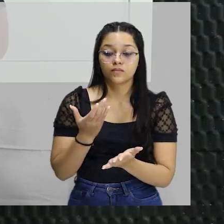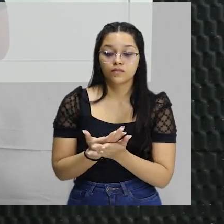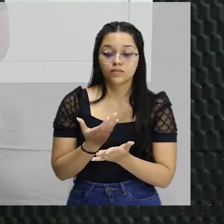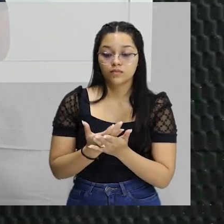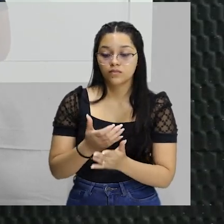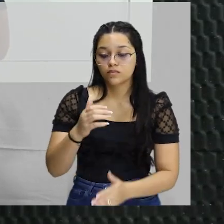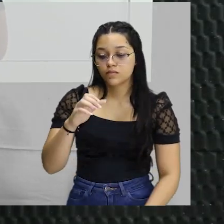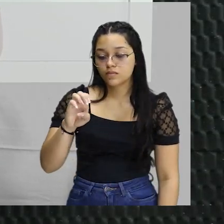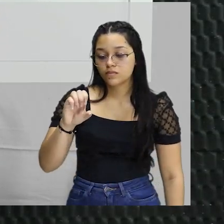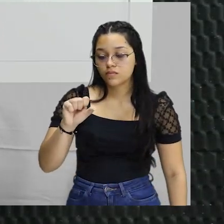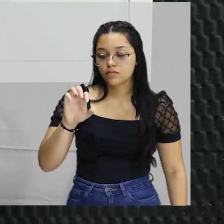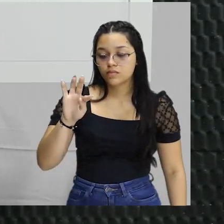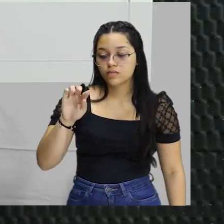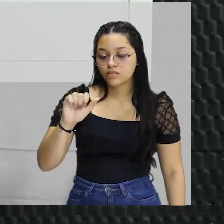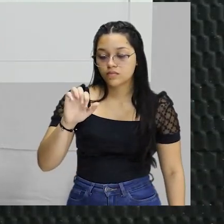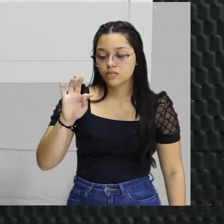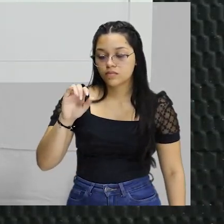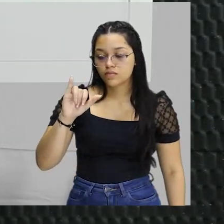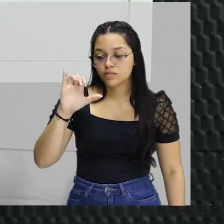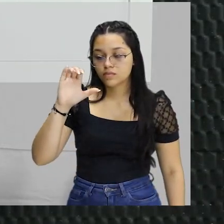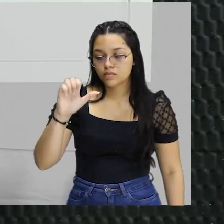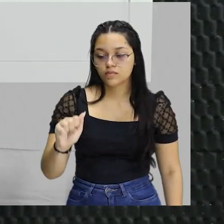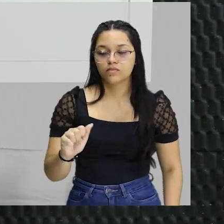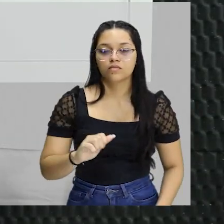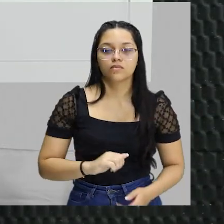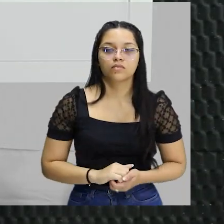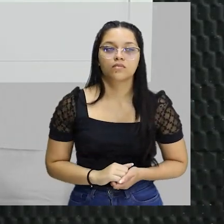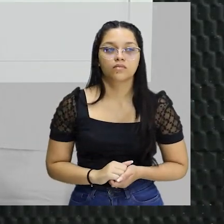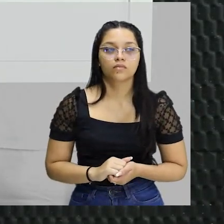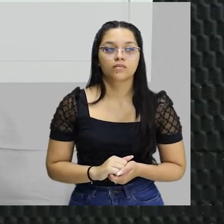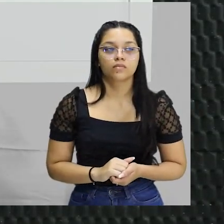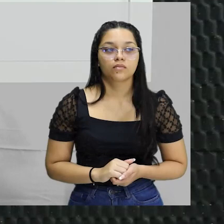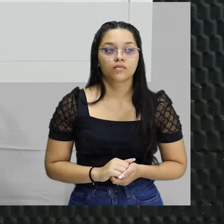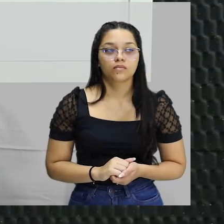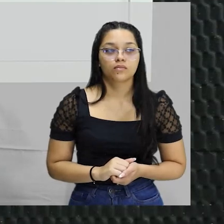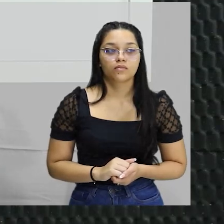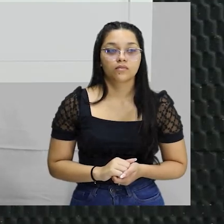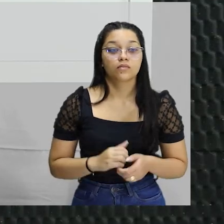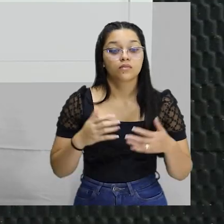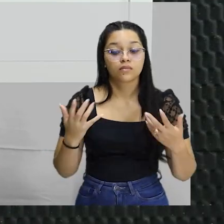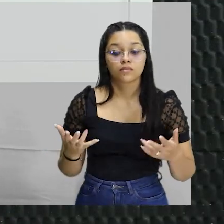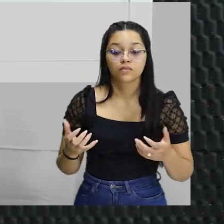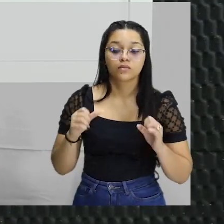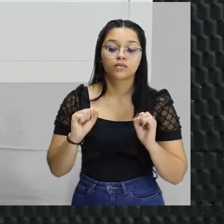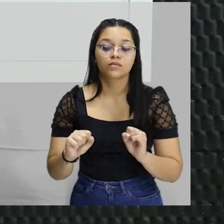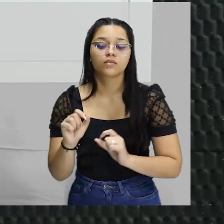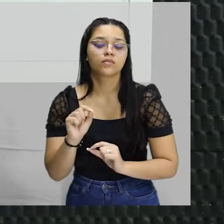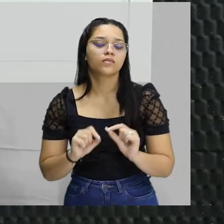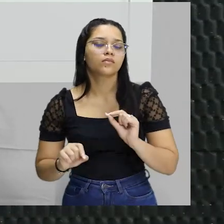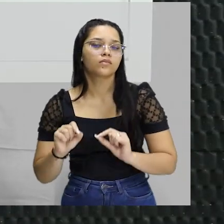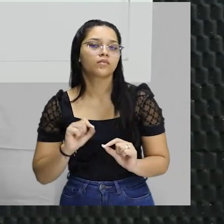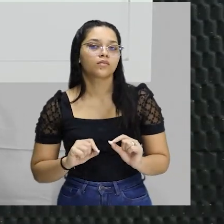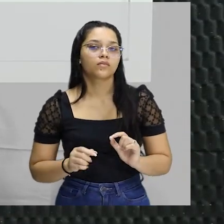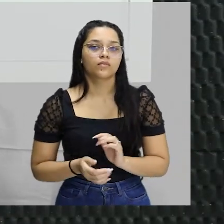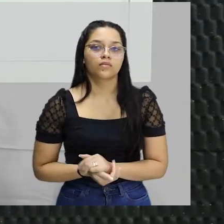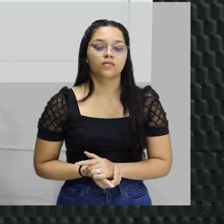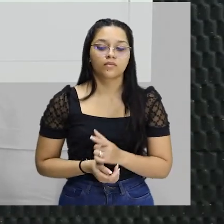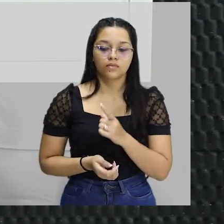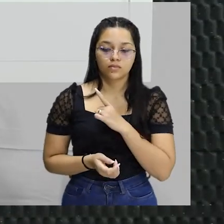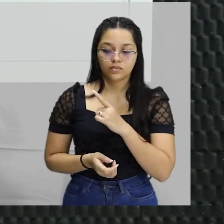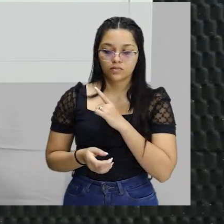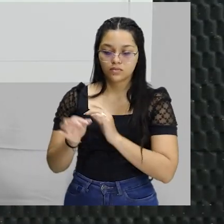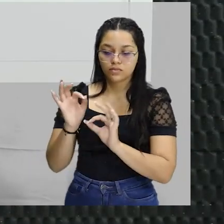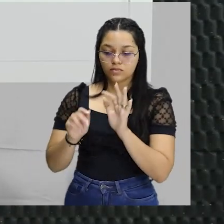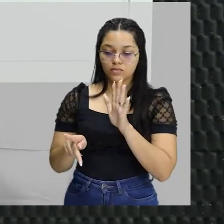estática, certo? Vamos falar já sobre isso, ok? Então nós podemos fazer aqui neste ponto uma configuração